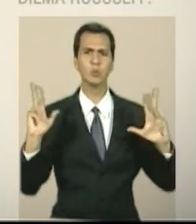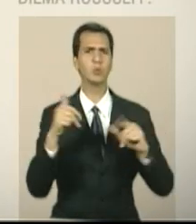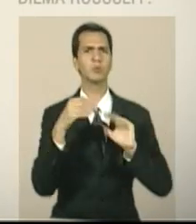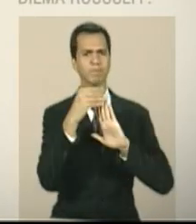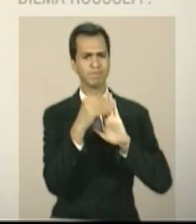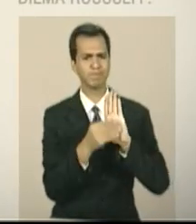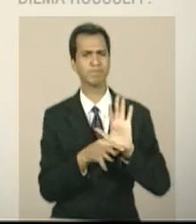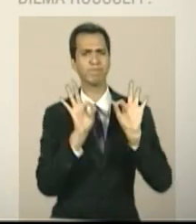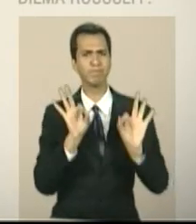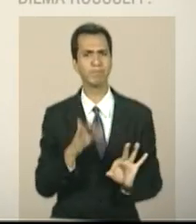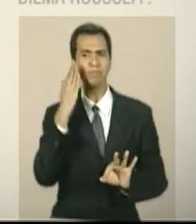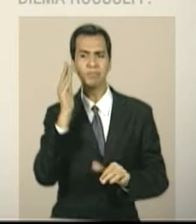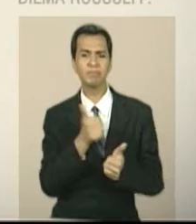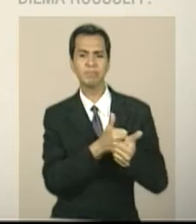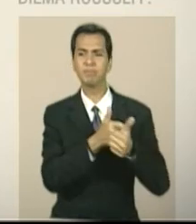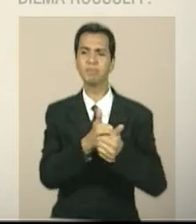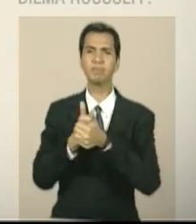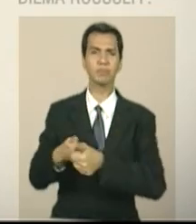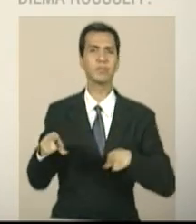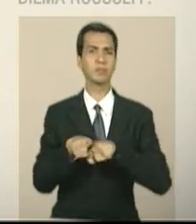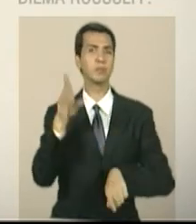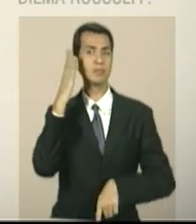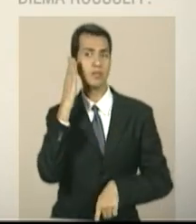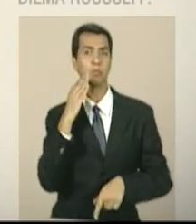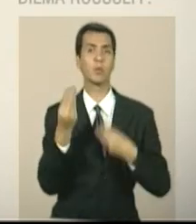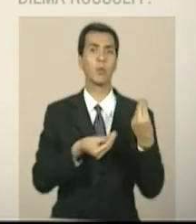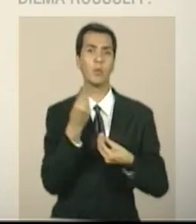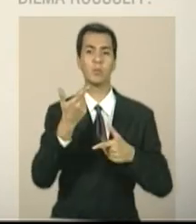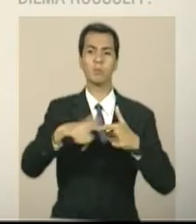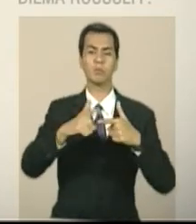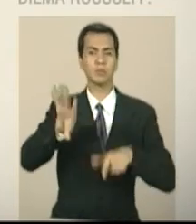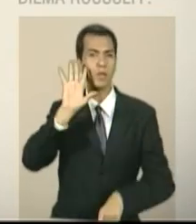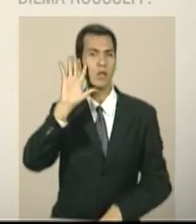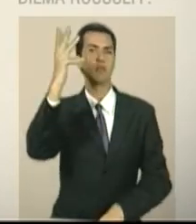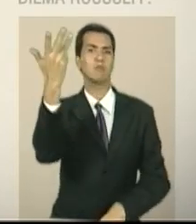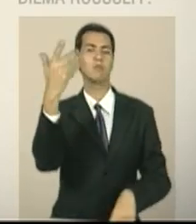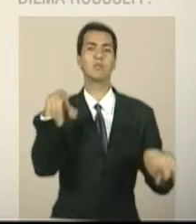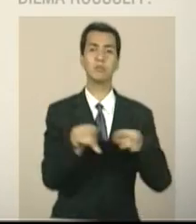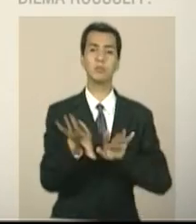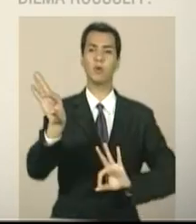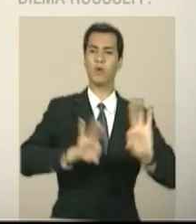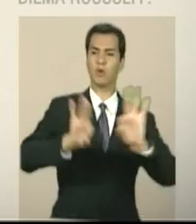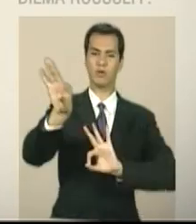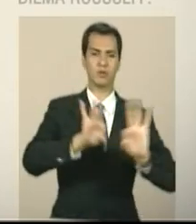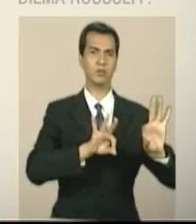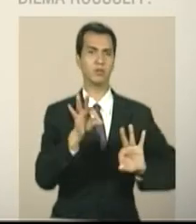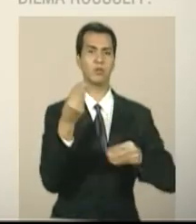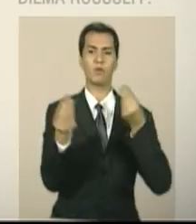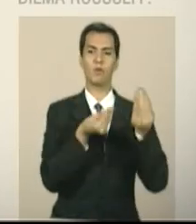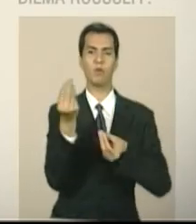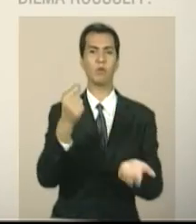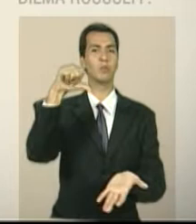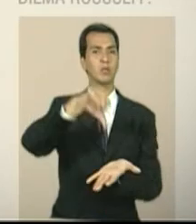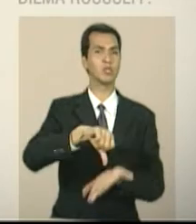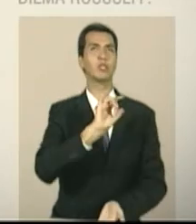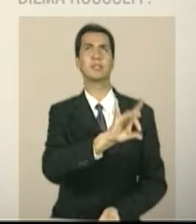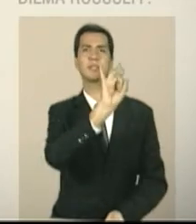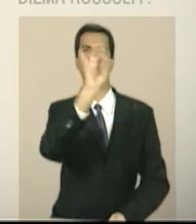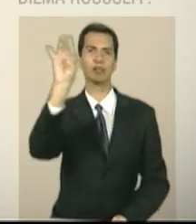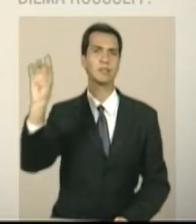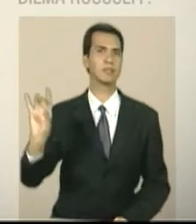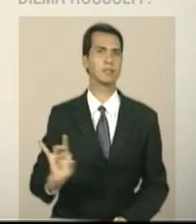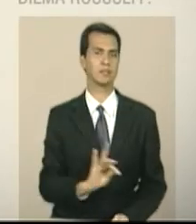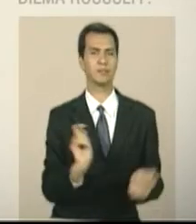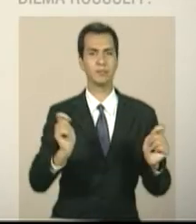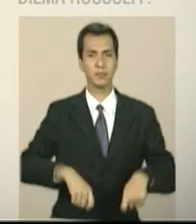conseguimos não só acompanhar a solução dos problemas como também se organizar o funcionamento de cada uma